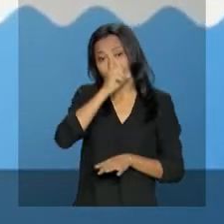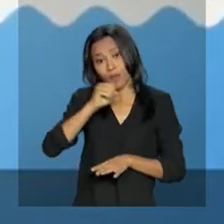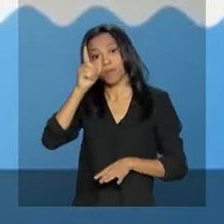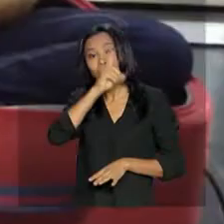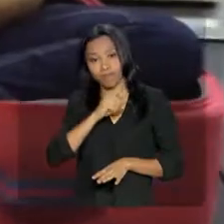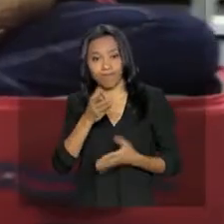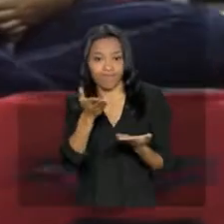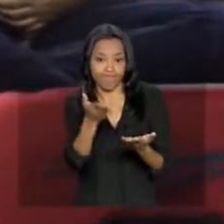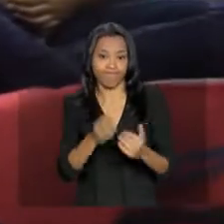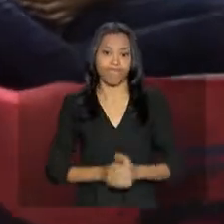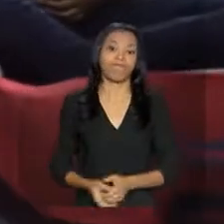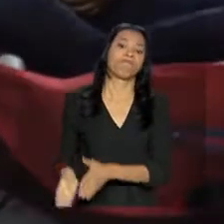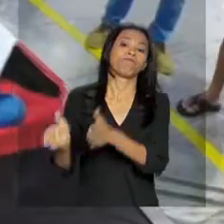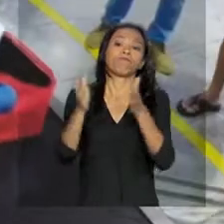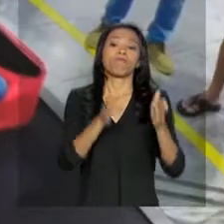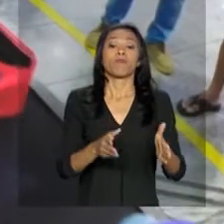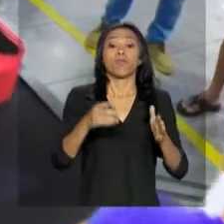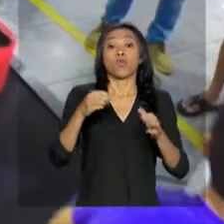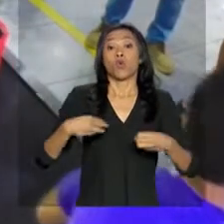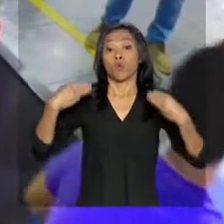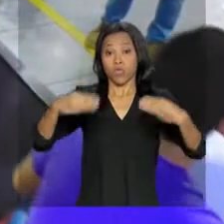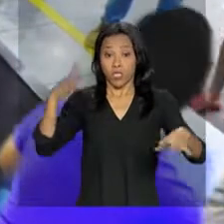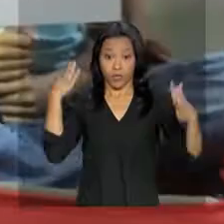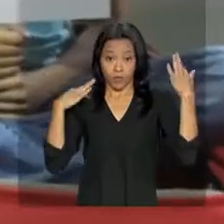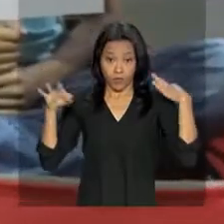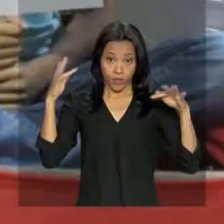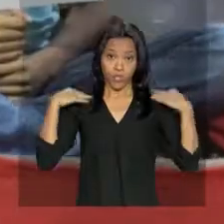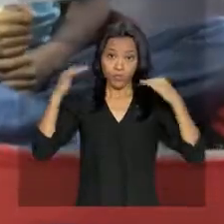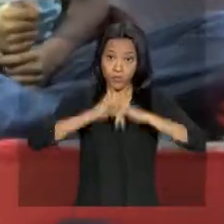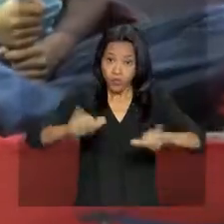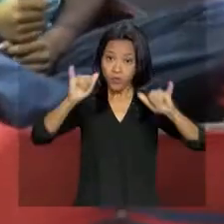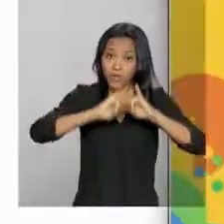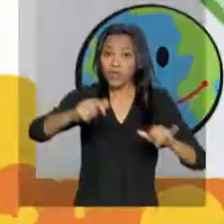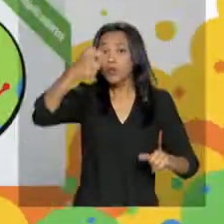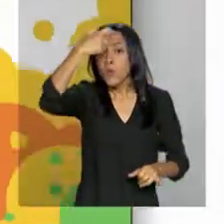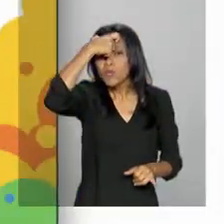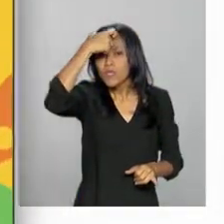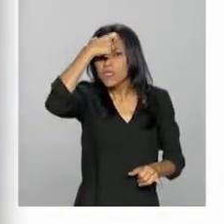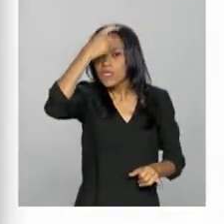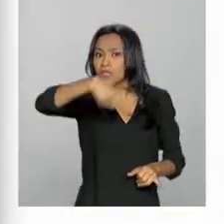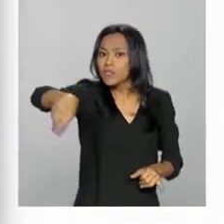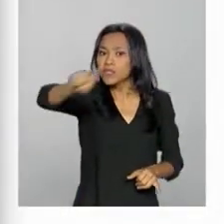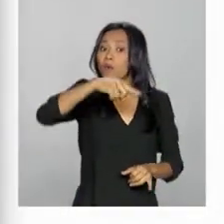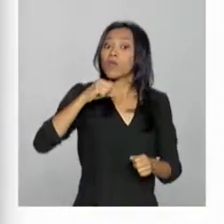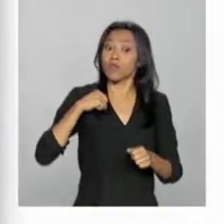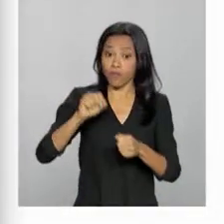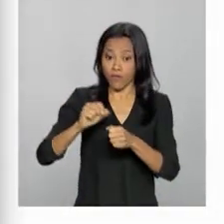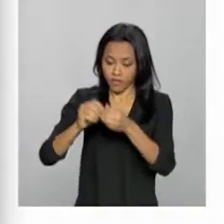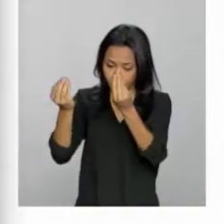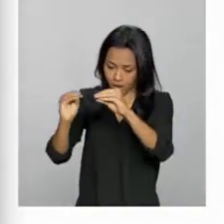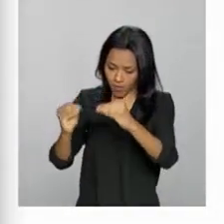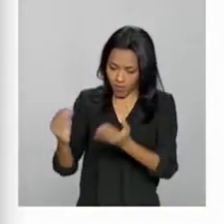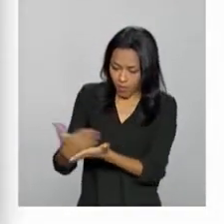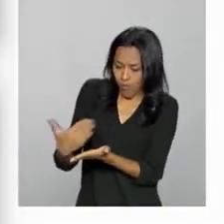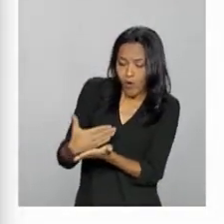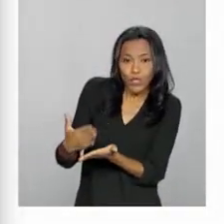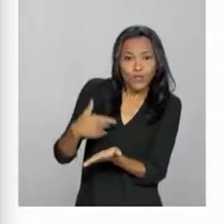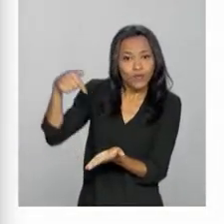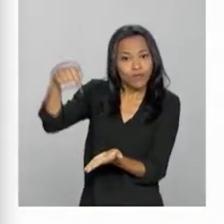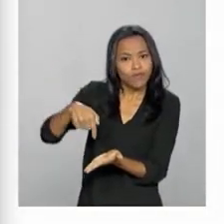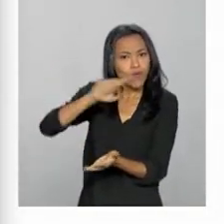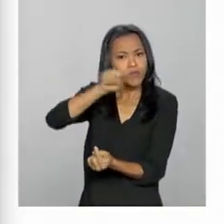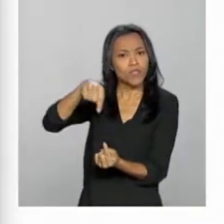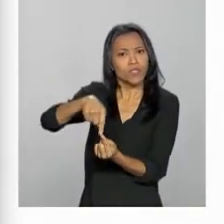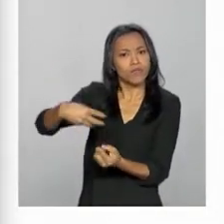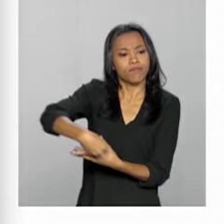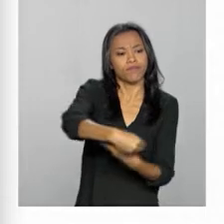de semana. O Ministério do Turismo promove campanhas de conscientização e produziu o Manual do Multiplicador, voltado para